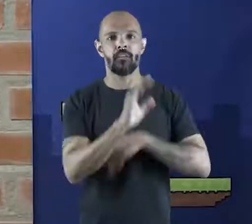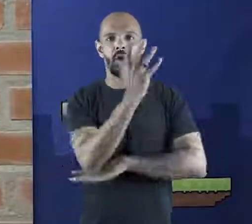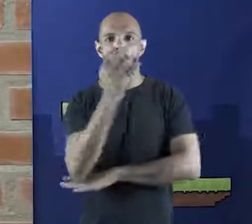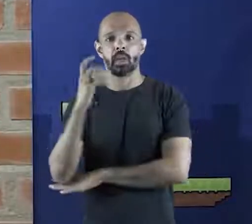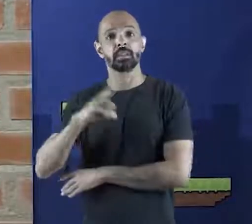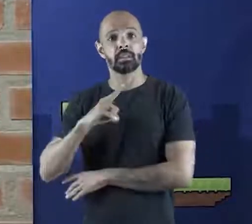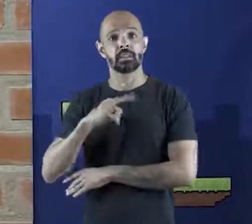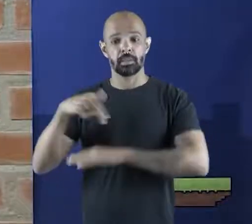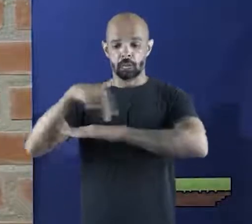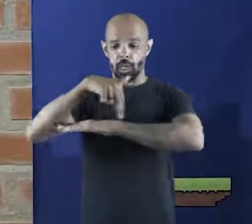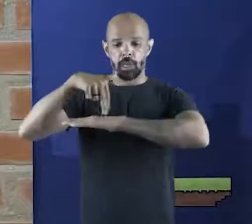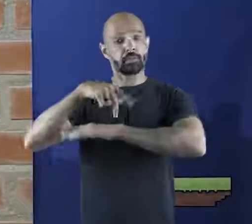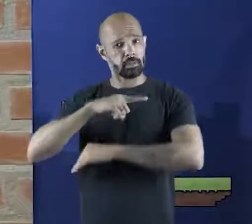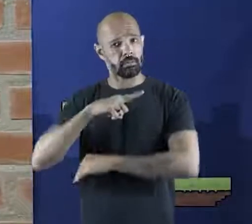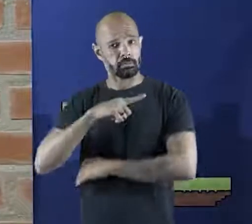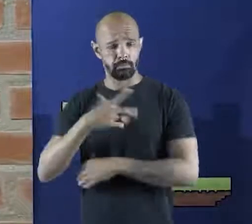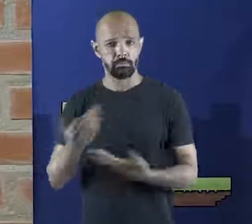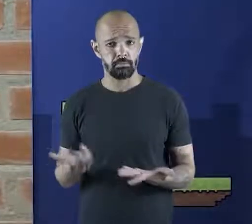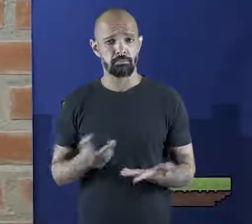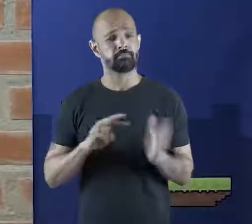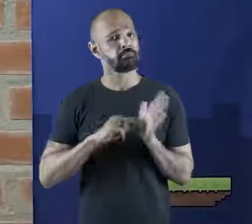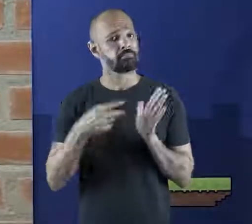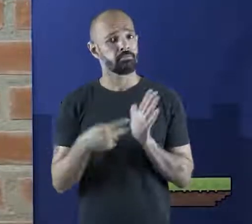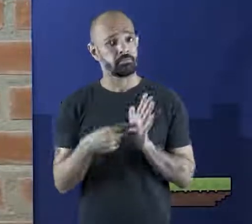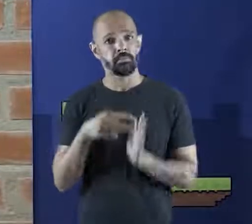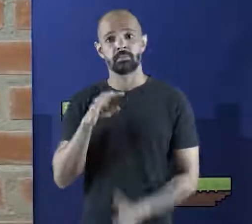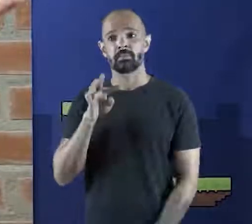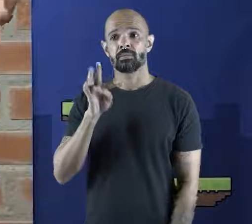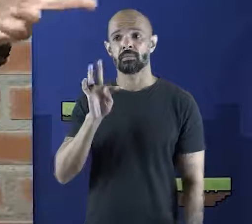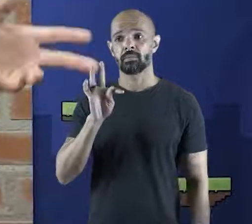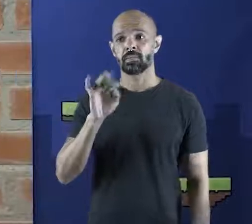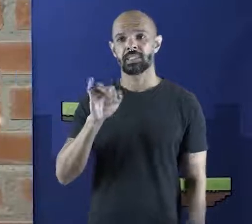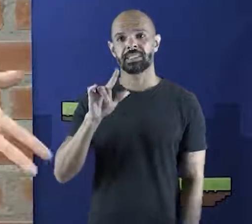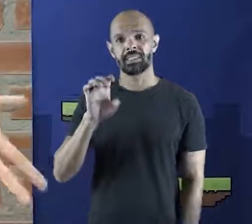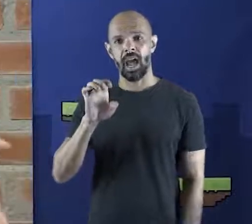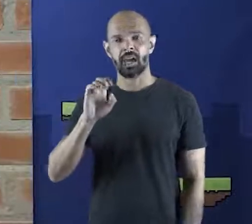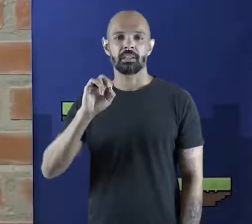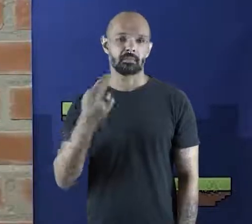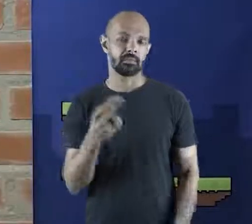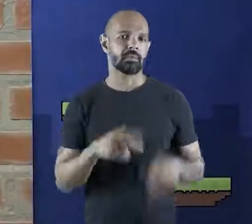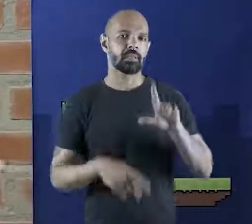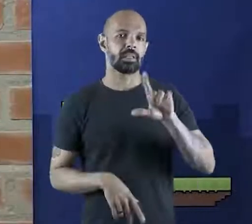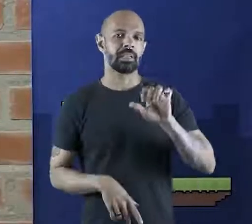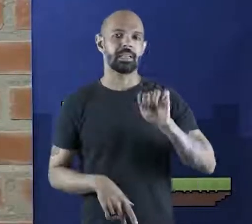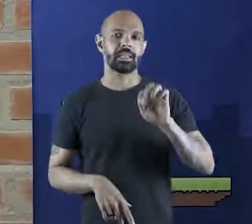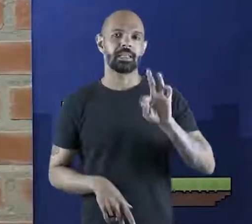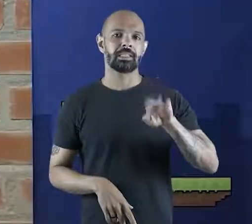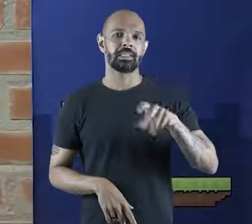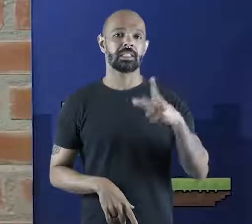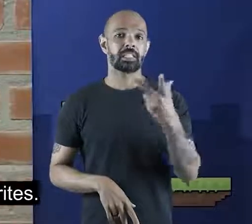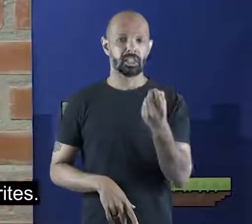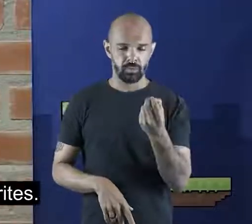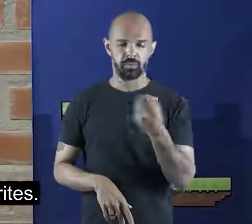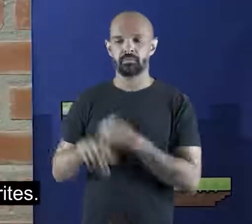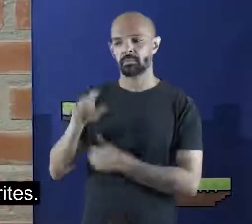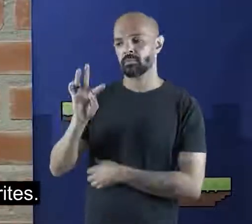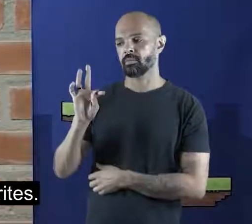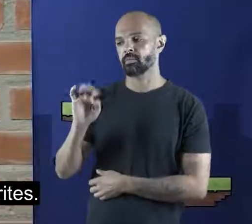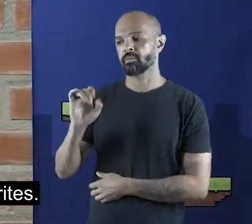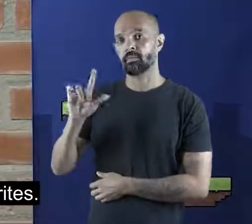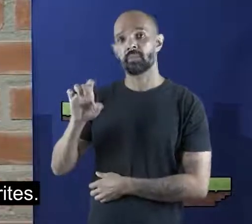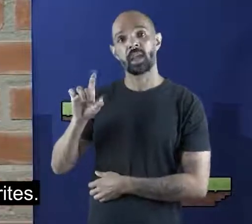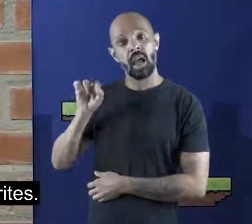tem personagens animados ali. Ou seja, o tile, ou ladrilho, eu não gosto muito de usar esse termo, mas em português é esse, o tile,